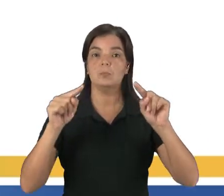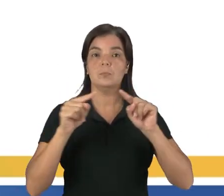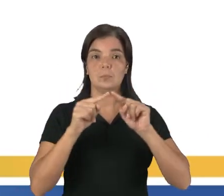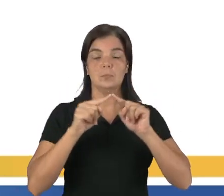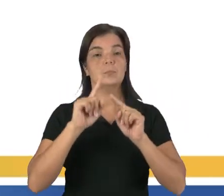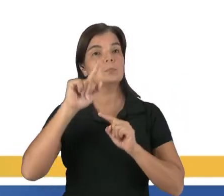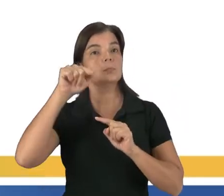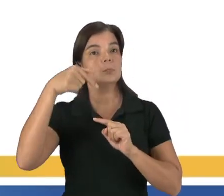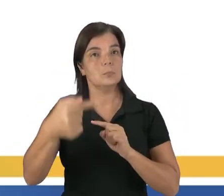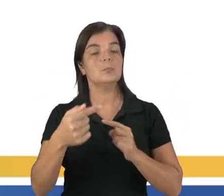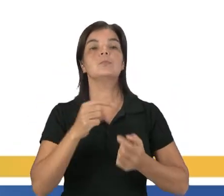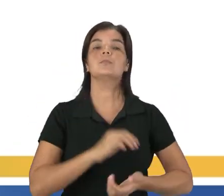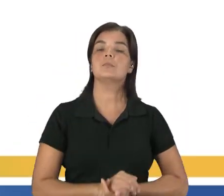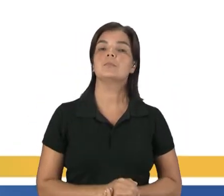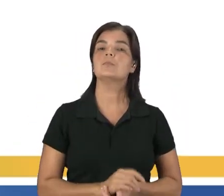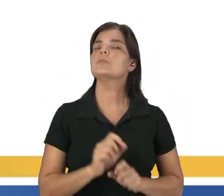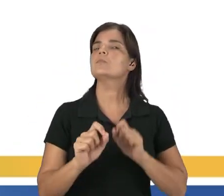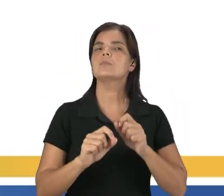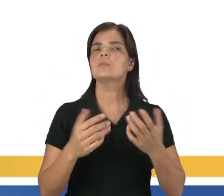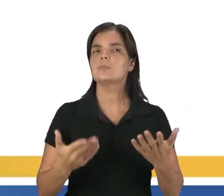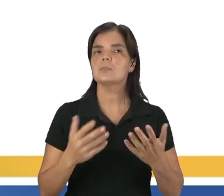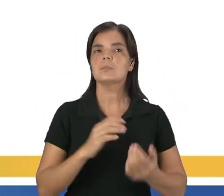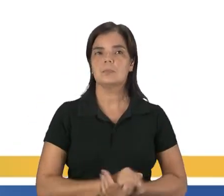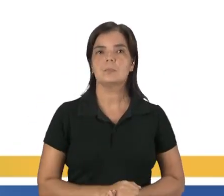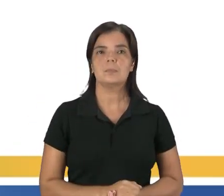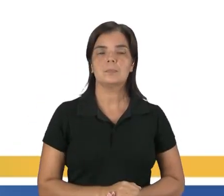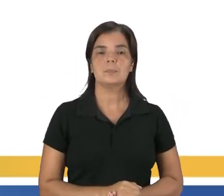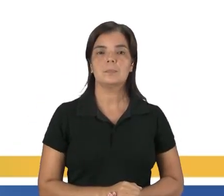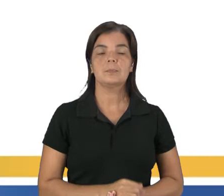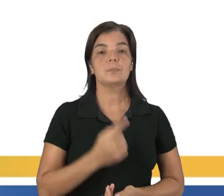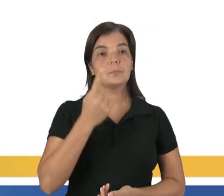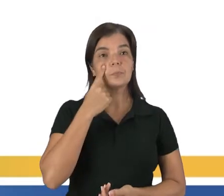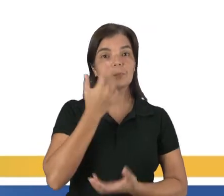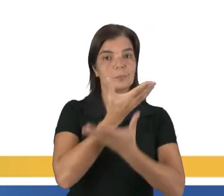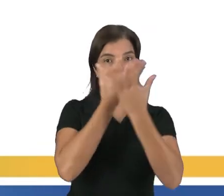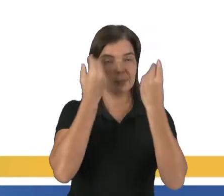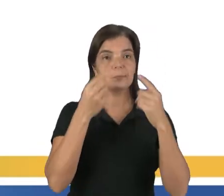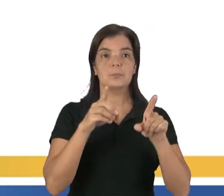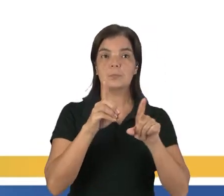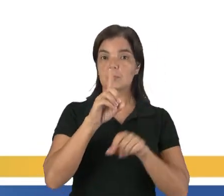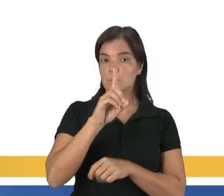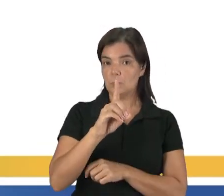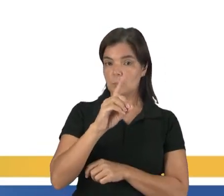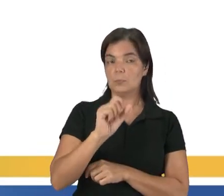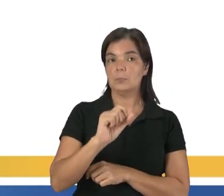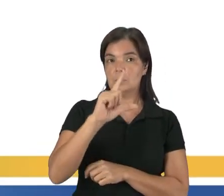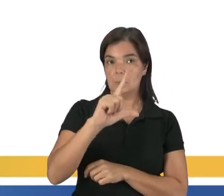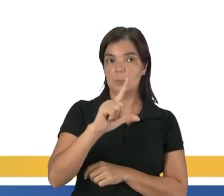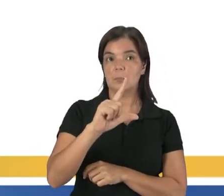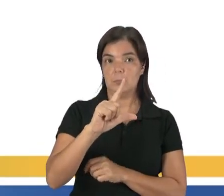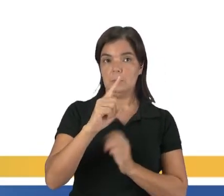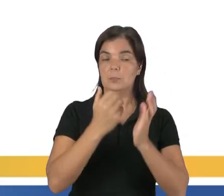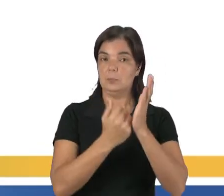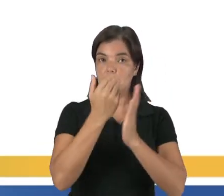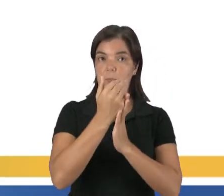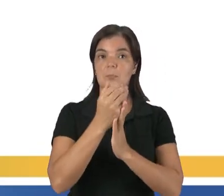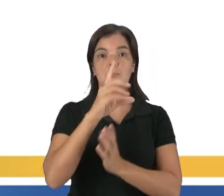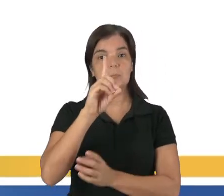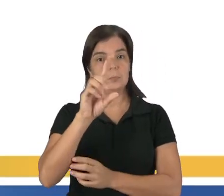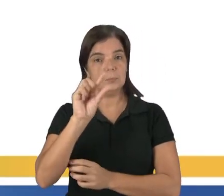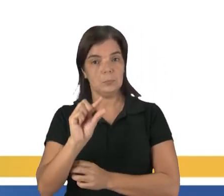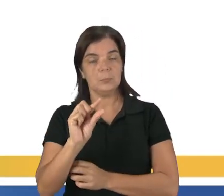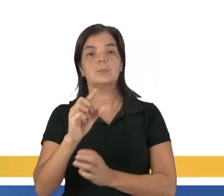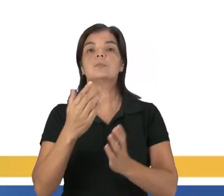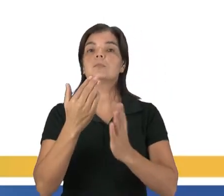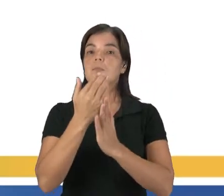vamos para o próximo. O próximo, pessoal, né? Só para não esquecer, tá? A letra D maior é da diagonal maior e